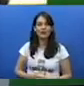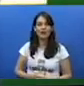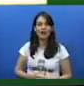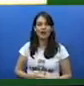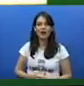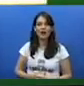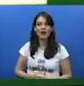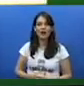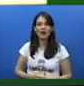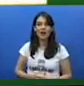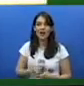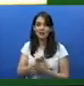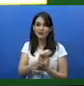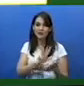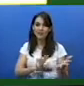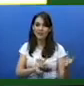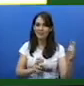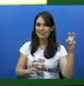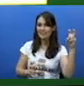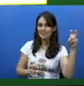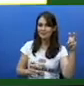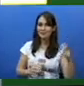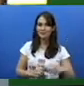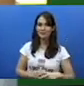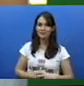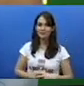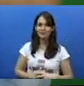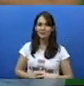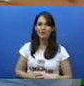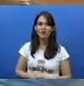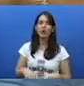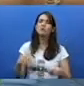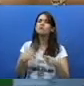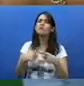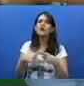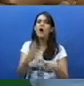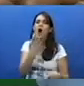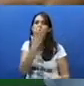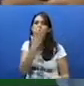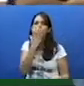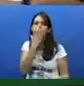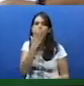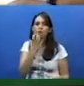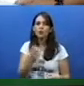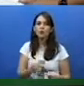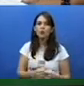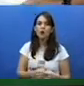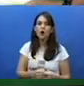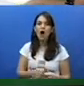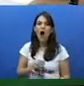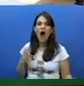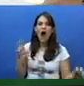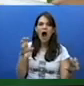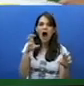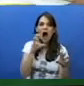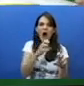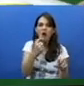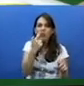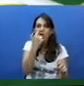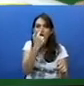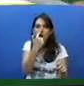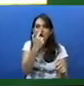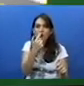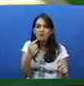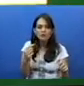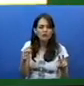questão número 5. Por que o cachorro mordeu o nariz do